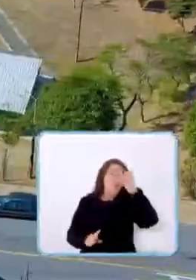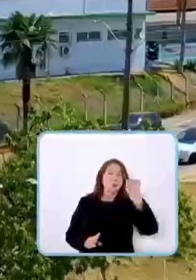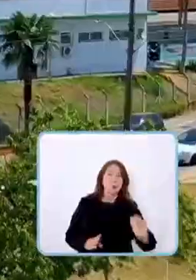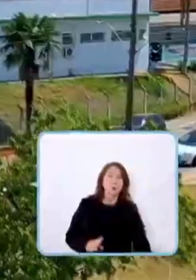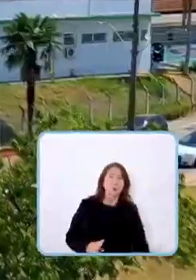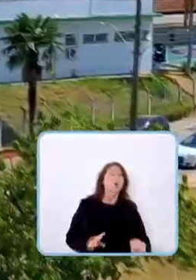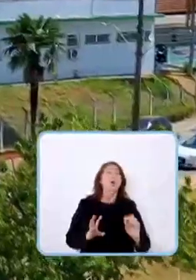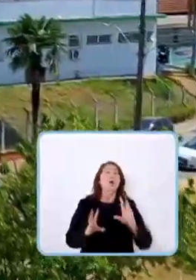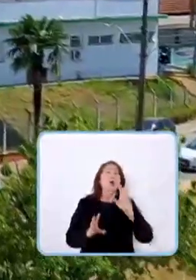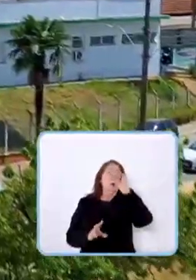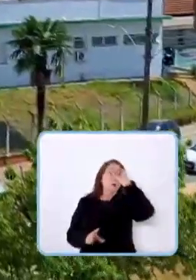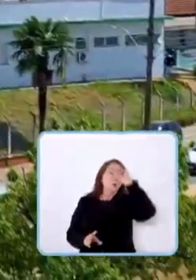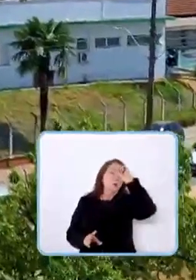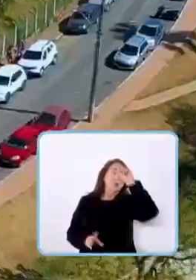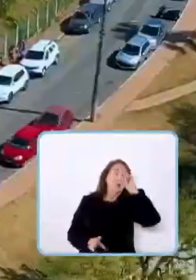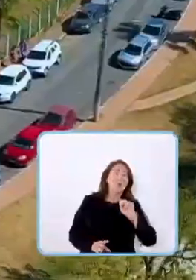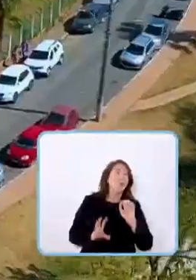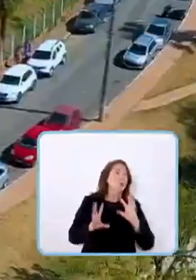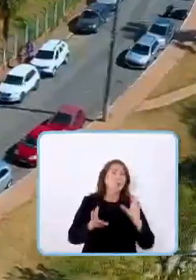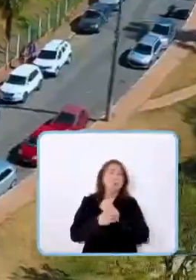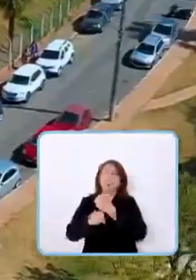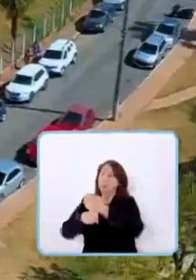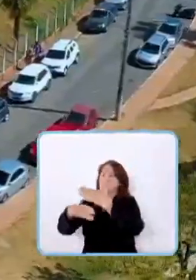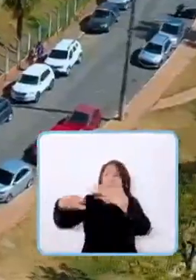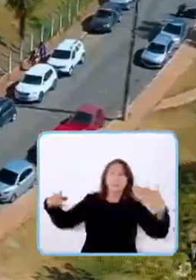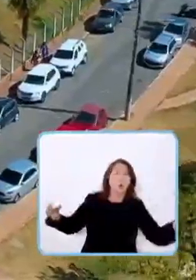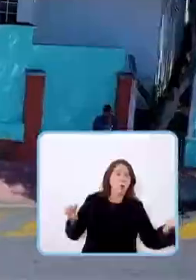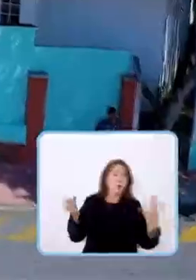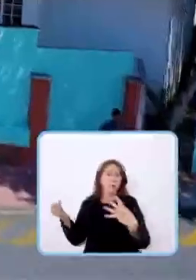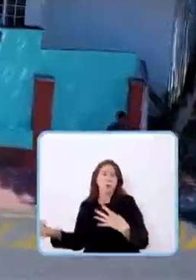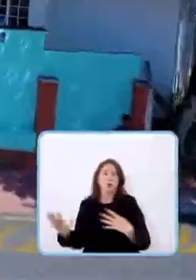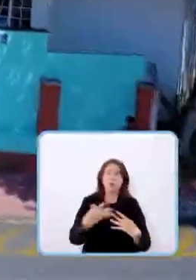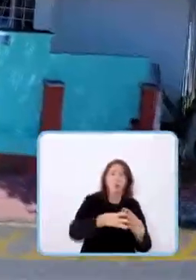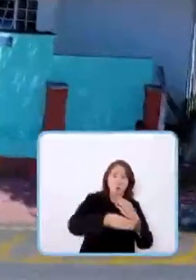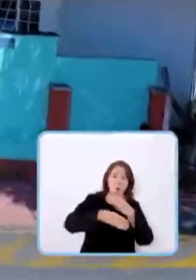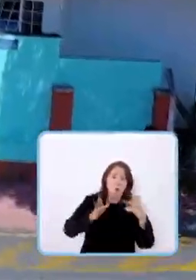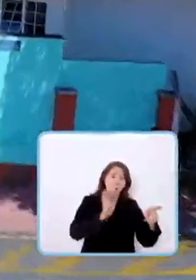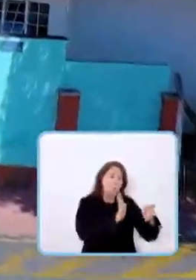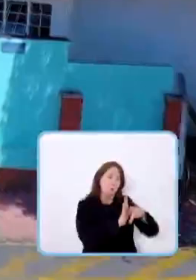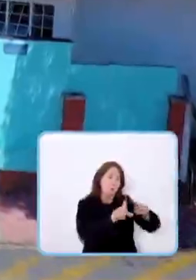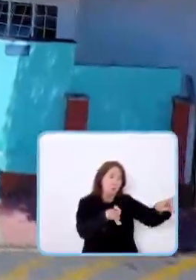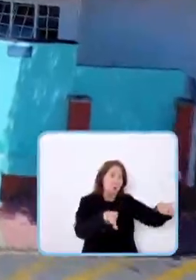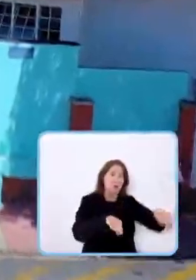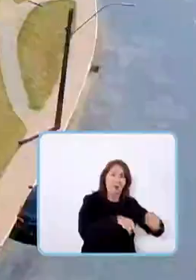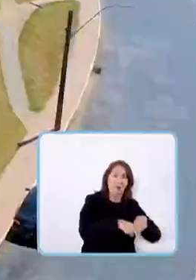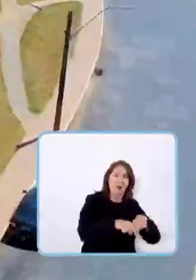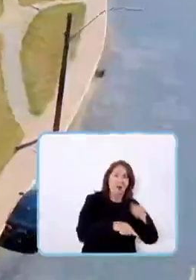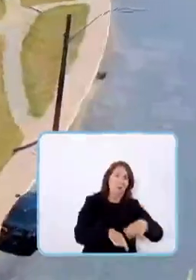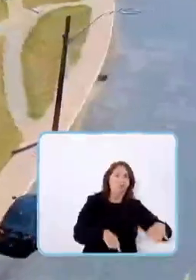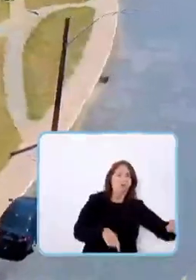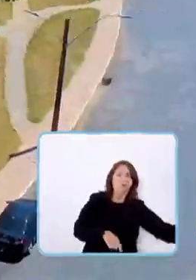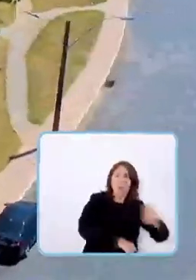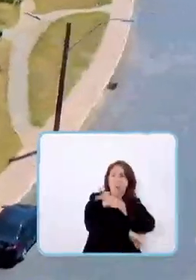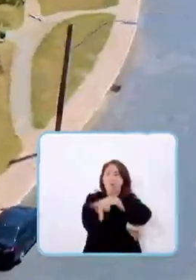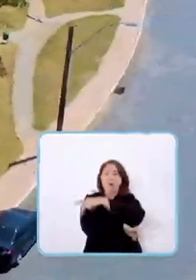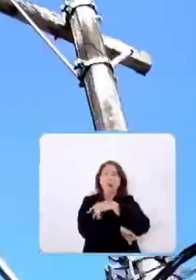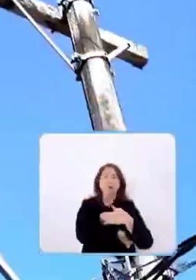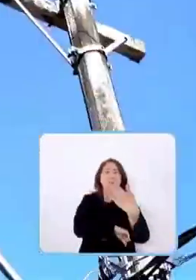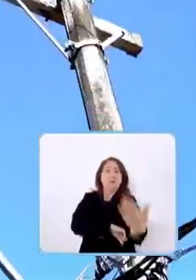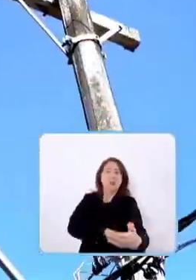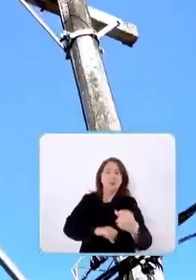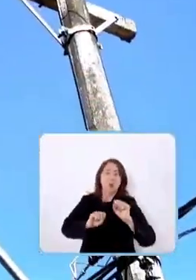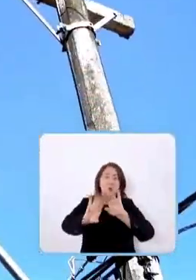Sul, o Hospital Margarita Morales, que está totalmente reformado e agora tem o pronto atendimento infantil, a nova praça aqui na